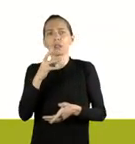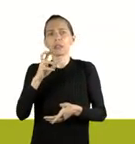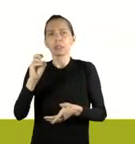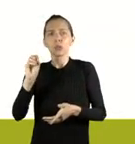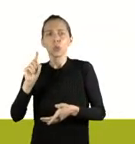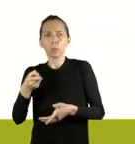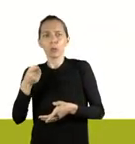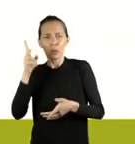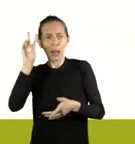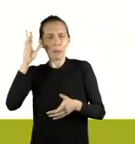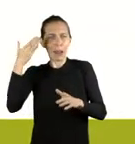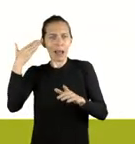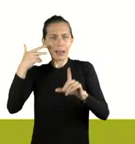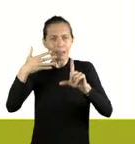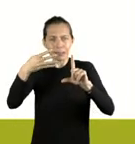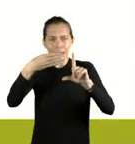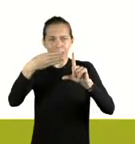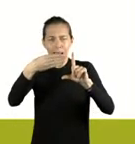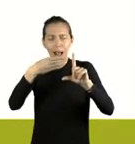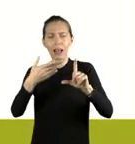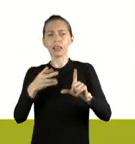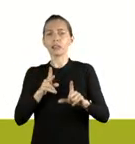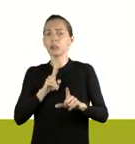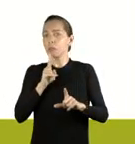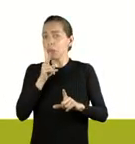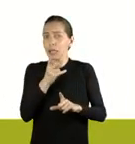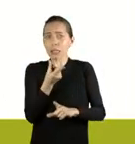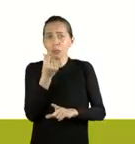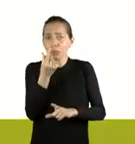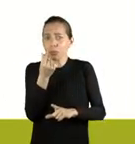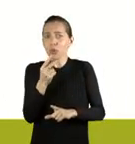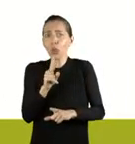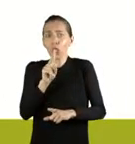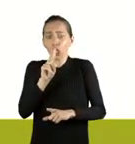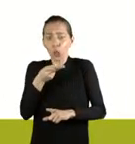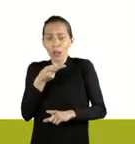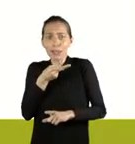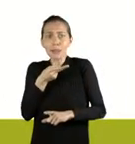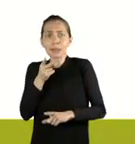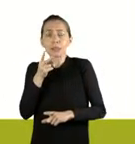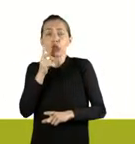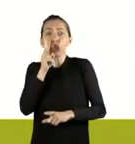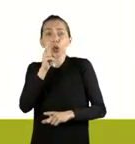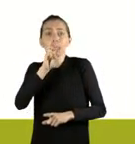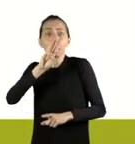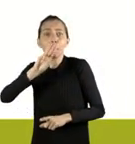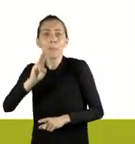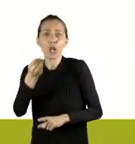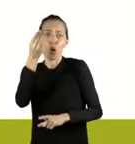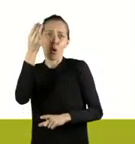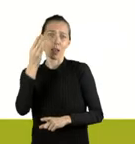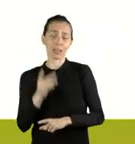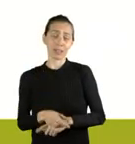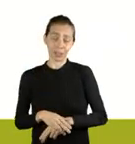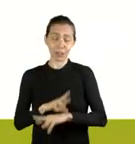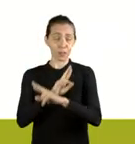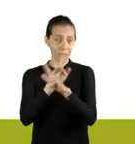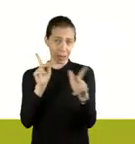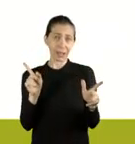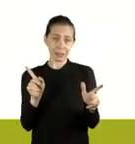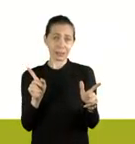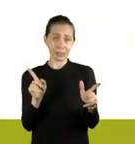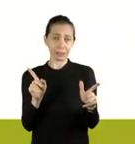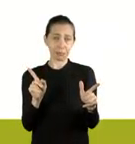R$600, os mesmos 35 anos, a mesma rentabilidade, 2 milhões. Uma diferença de 600 mil.